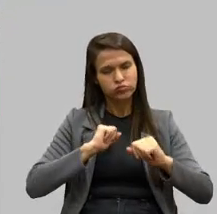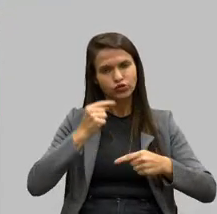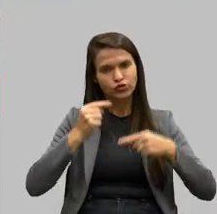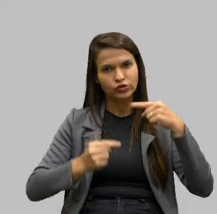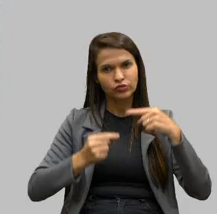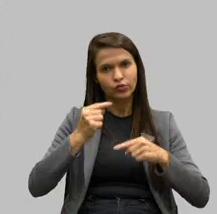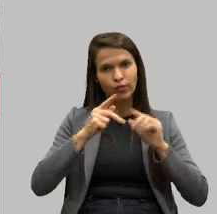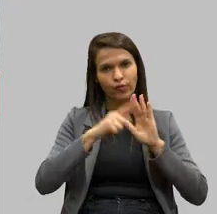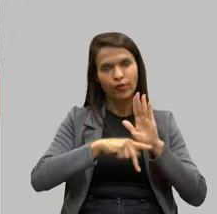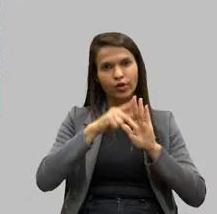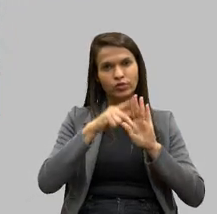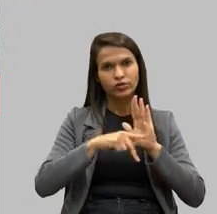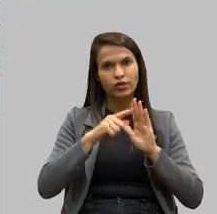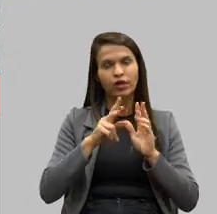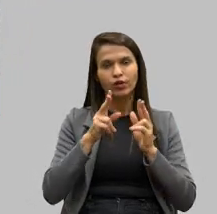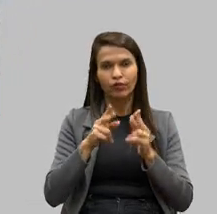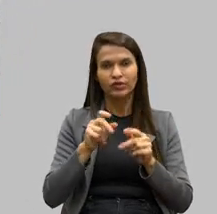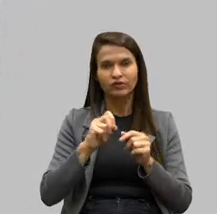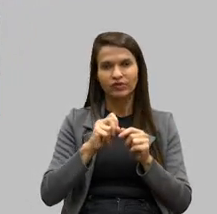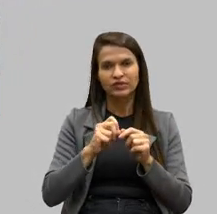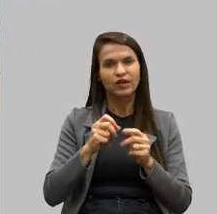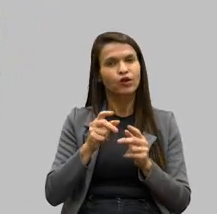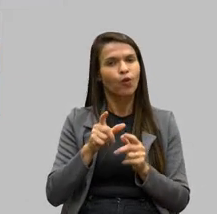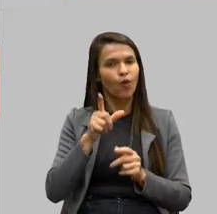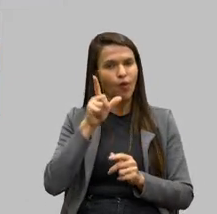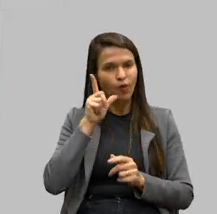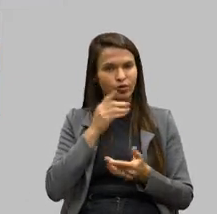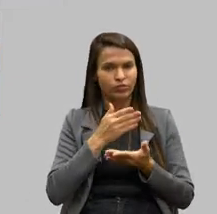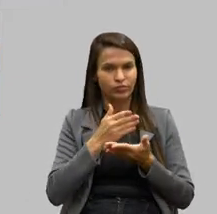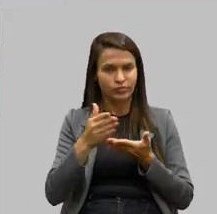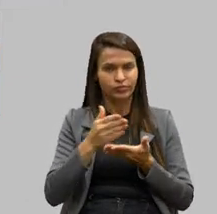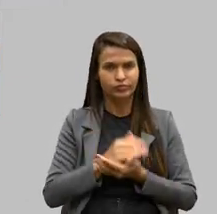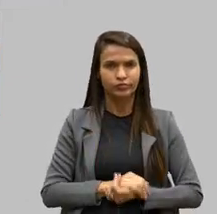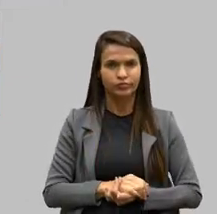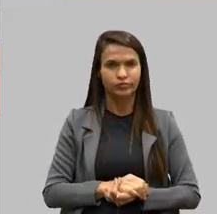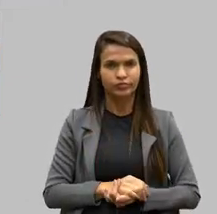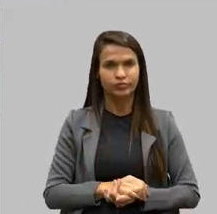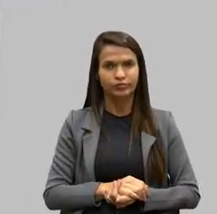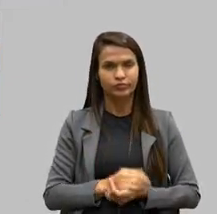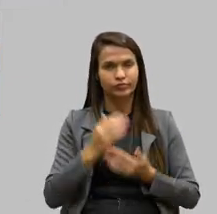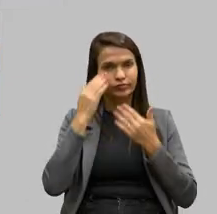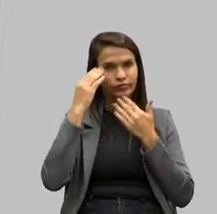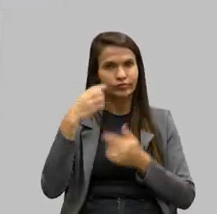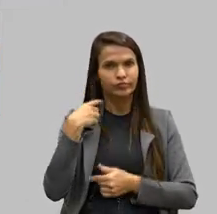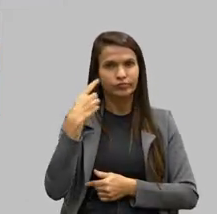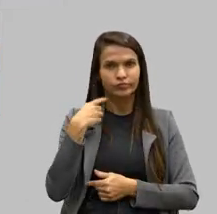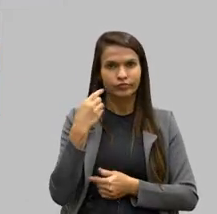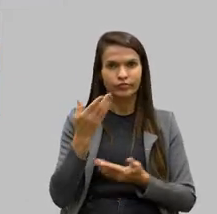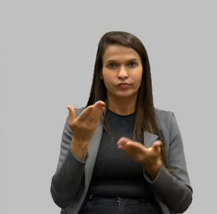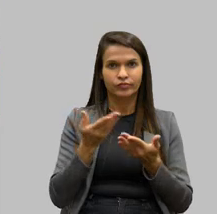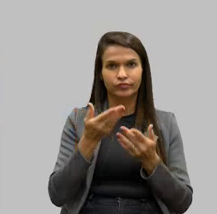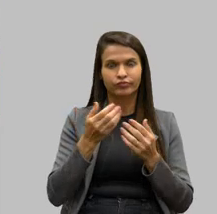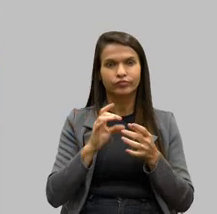projeto, como estamos fazendo desde ontem. Obrigada, deputado. Com a palavra, o secretário.